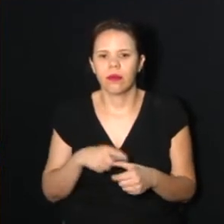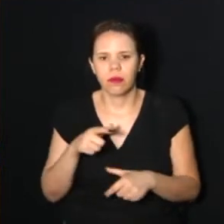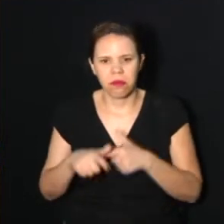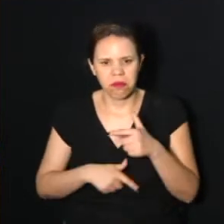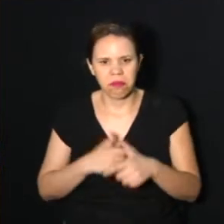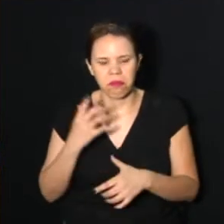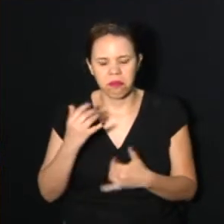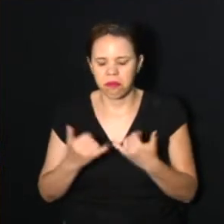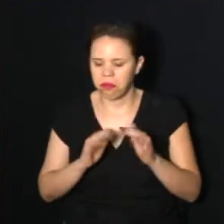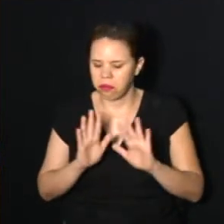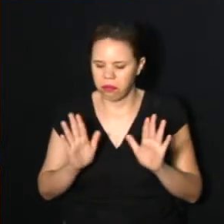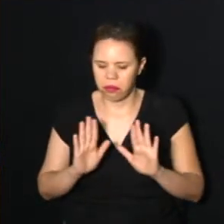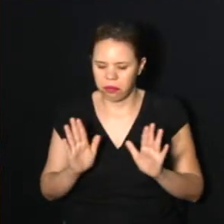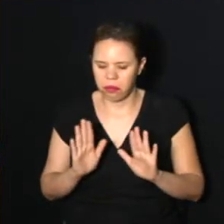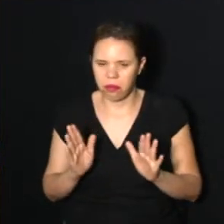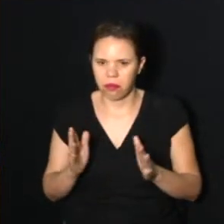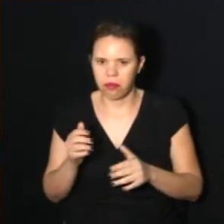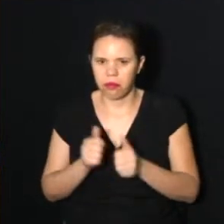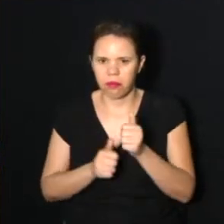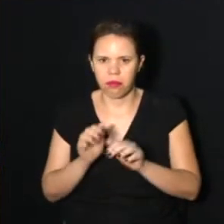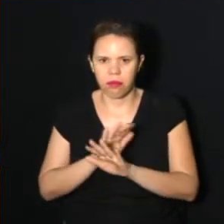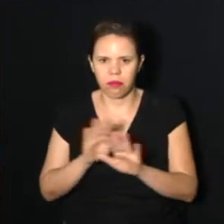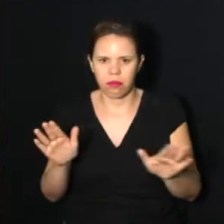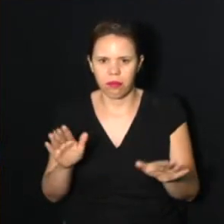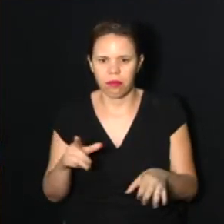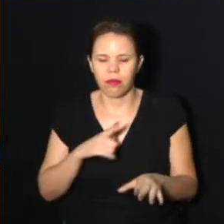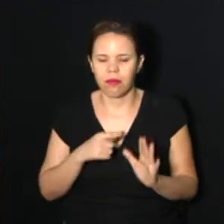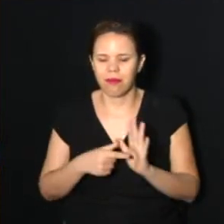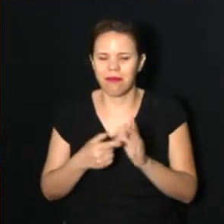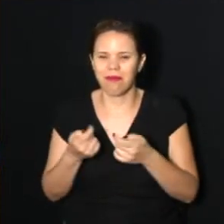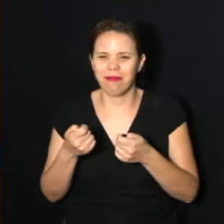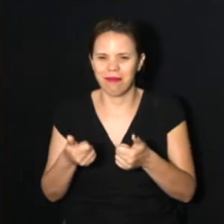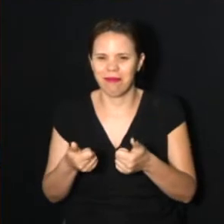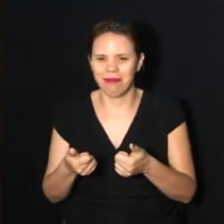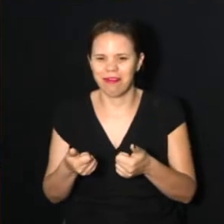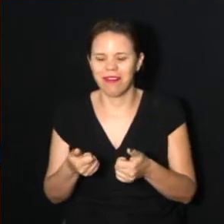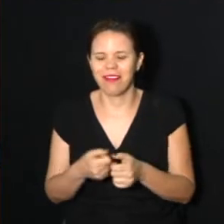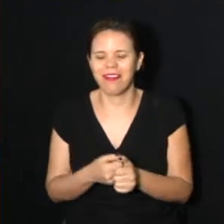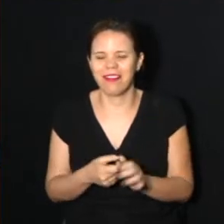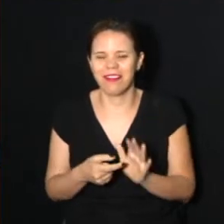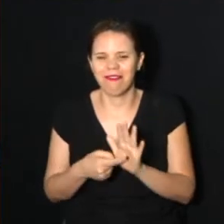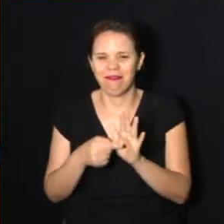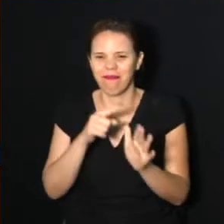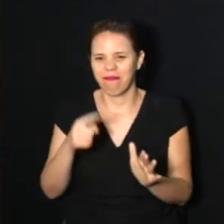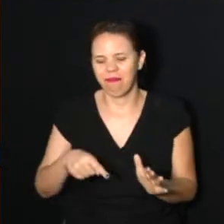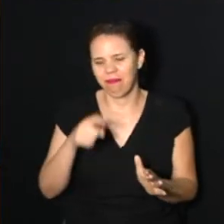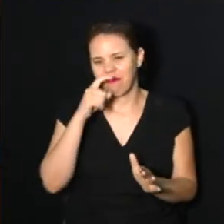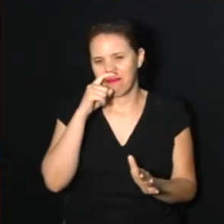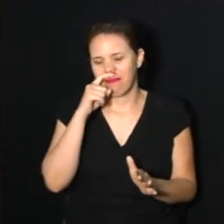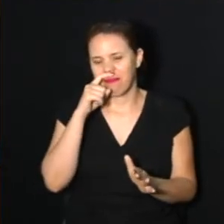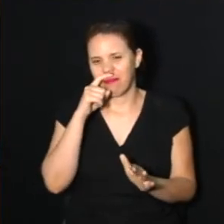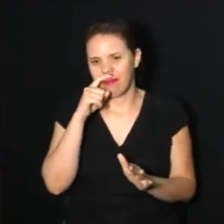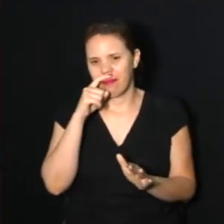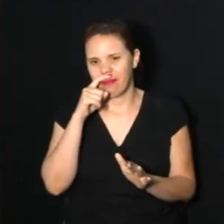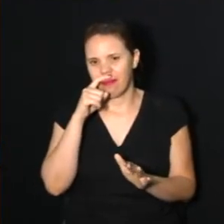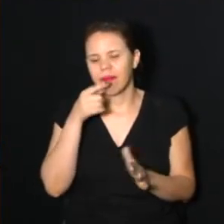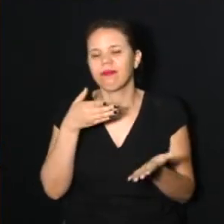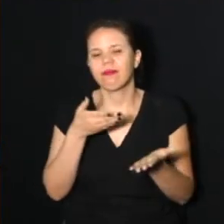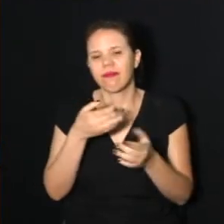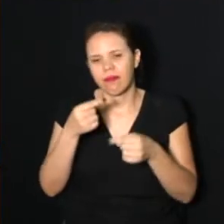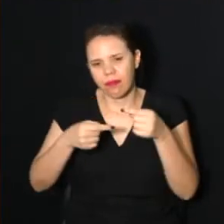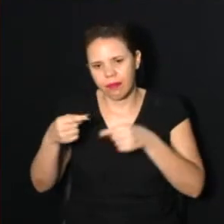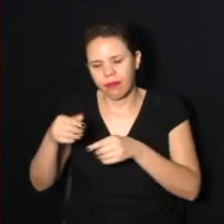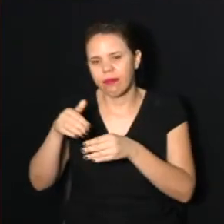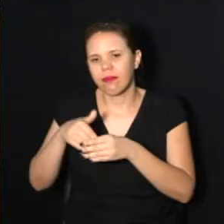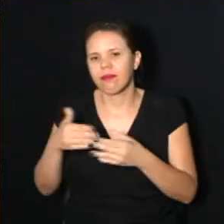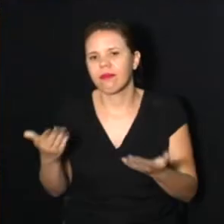qualquer brincadeira, interferência de time de futebol, existe um parecer favorável do vereador Zé Carlos. Com parecer favorável, a matéria entra em discussão e